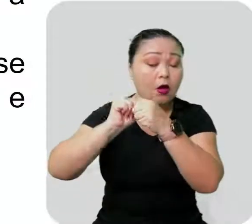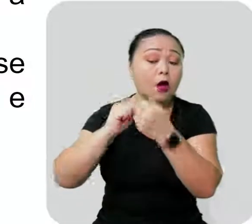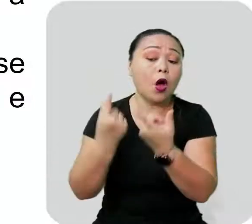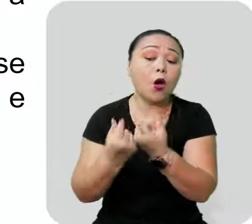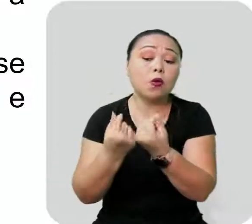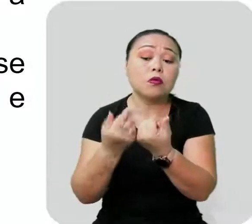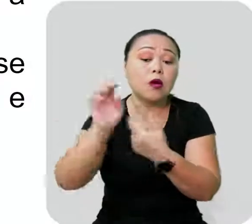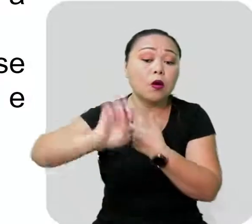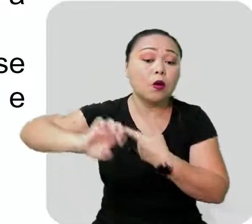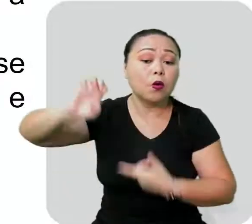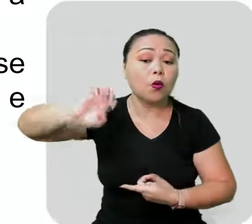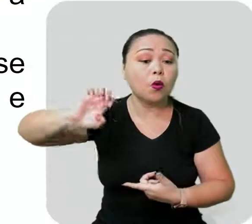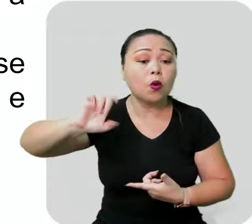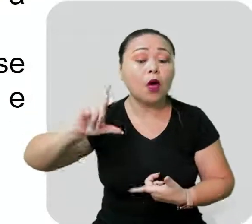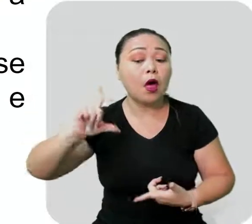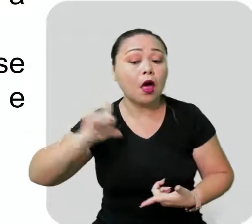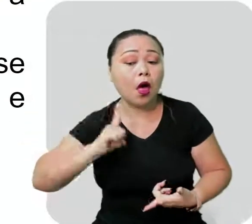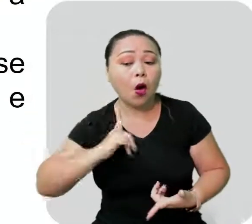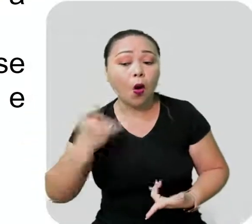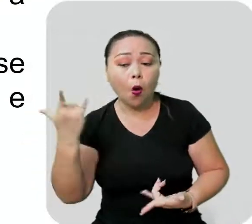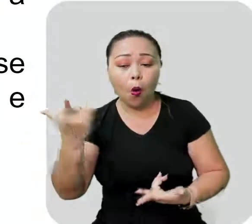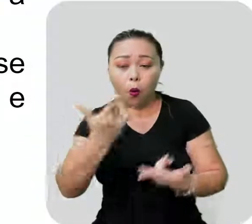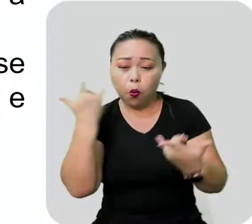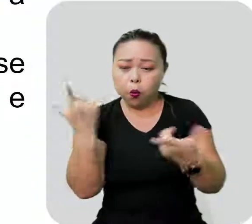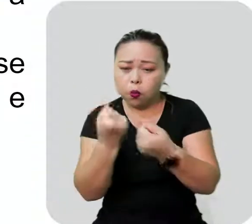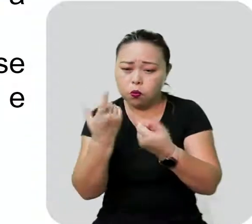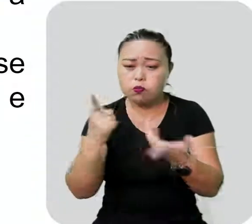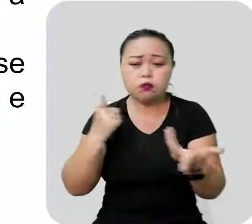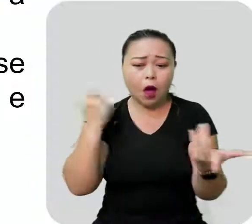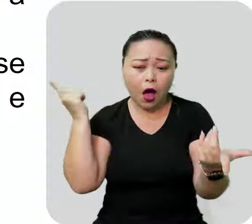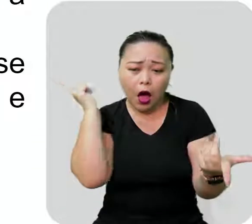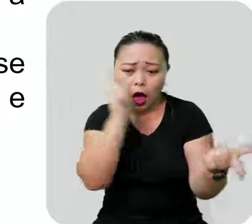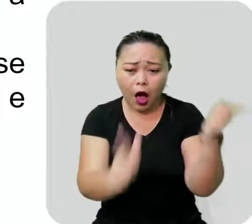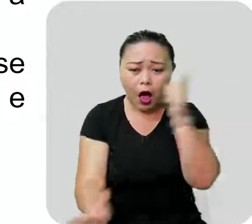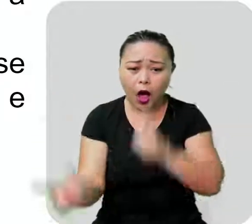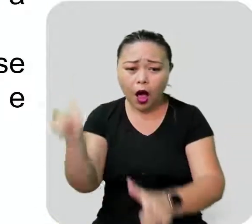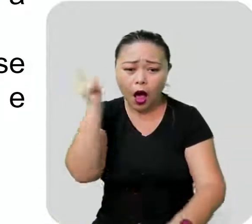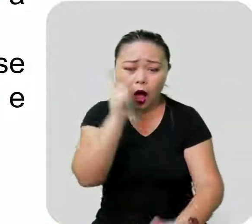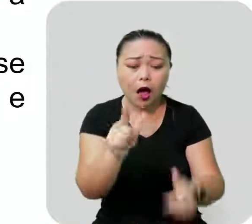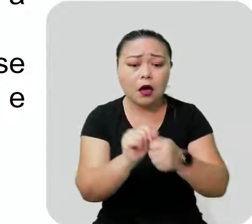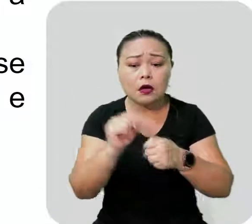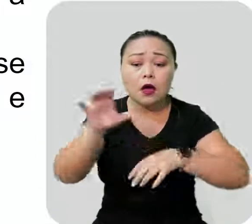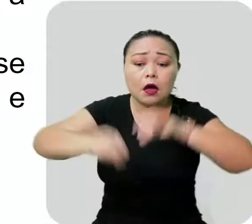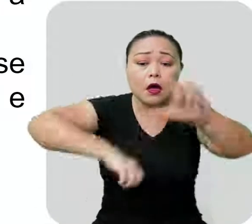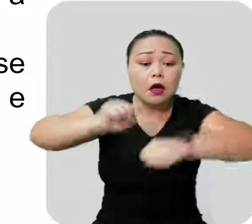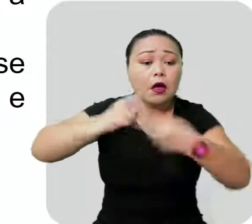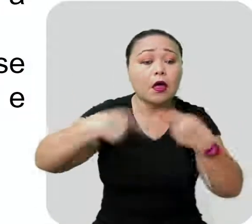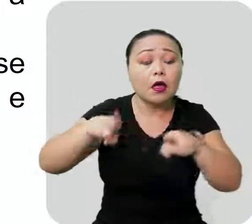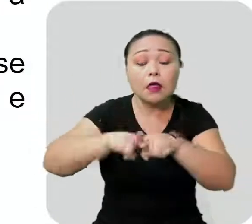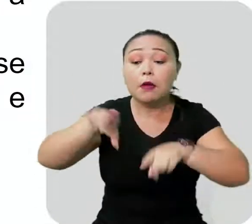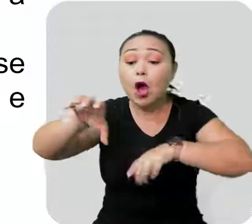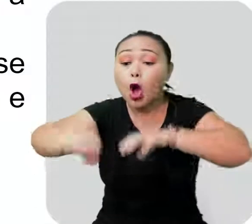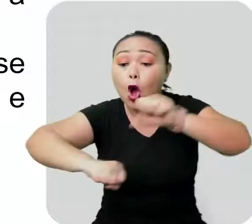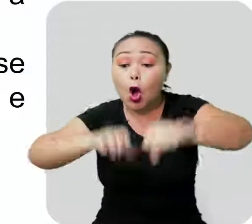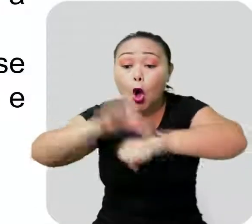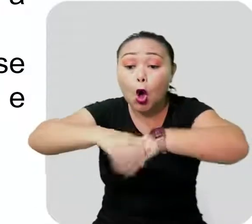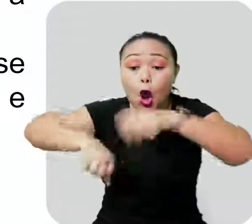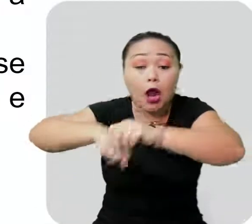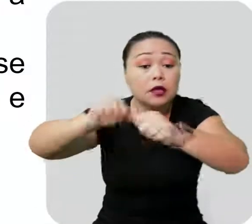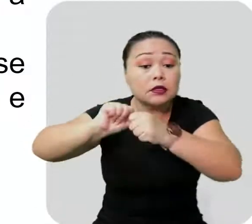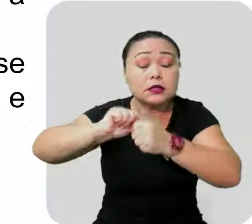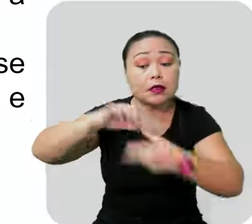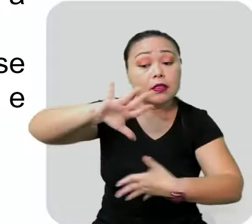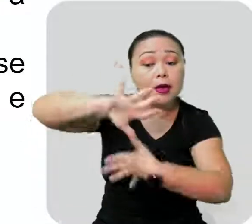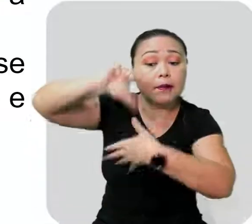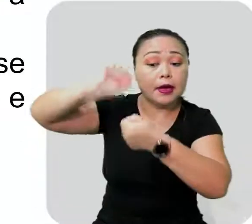comercial europeia obter grandes lucros com a conquista e com a colonização da América porque